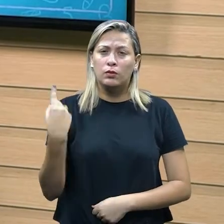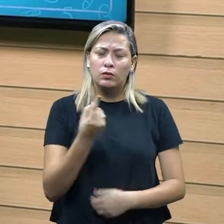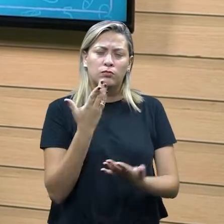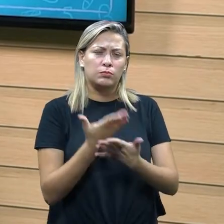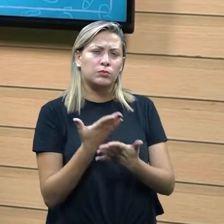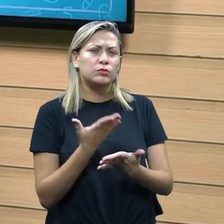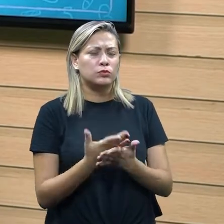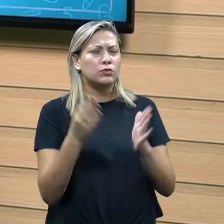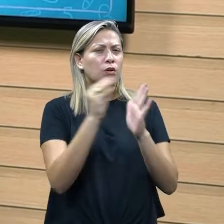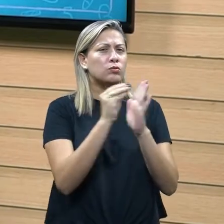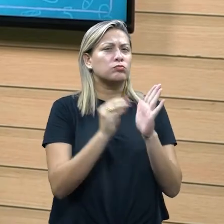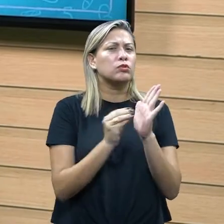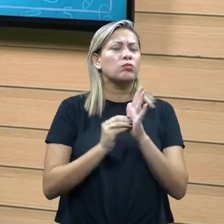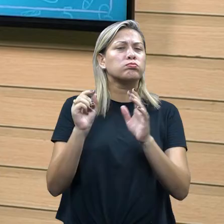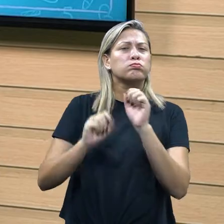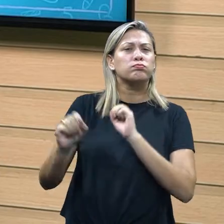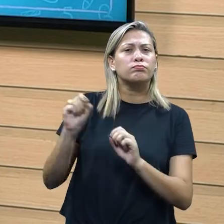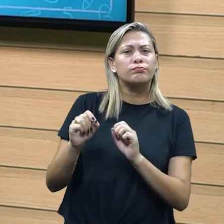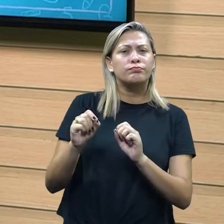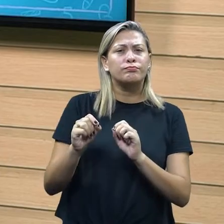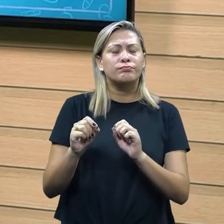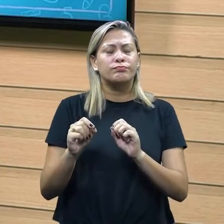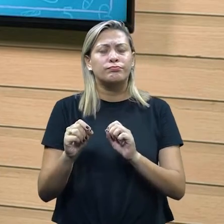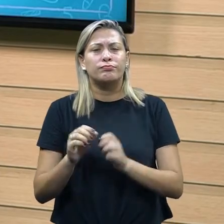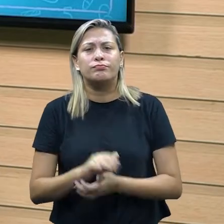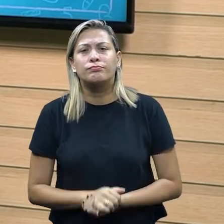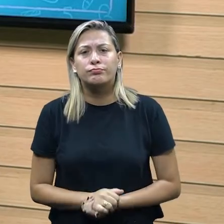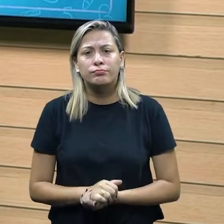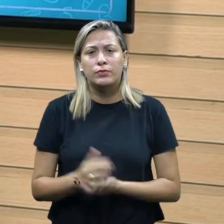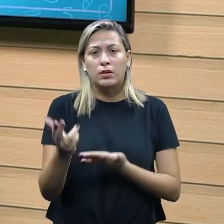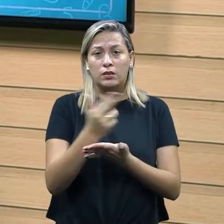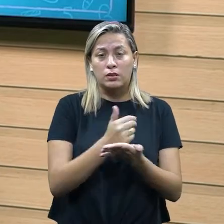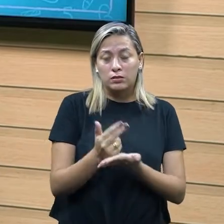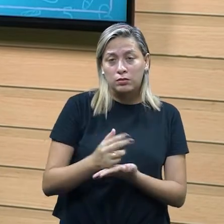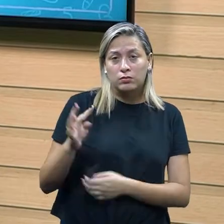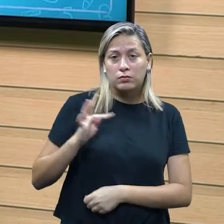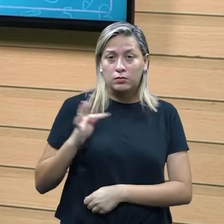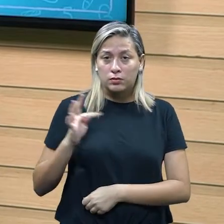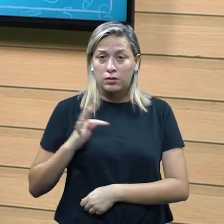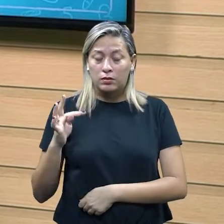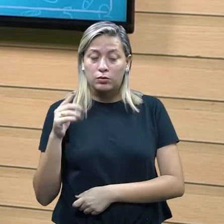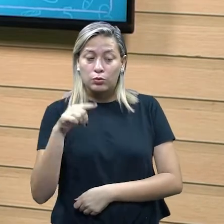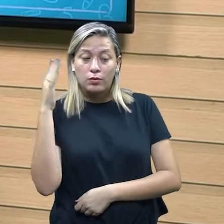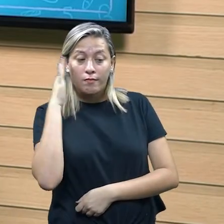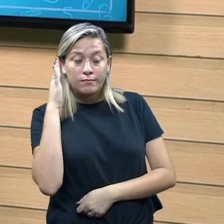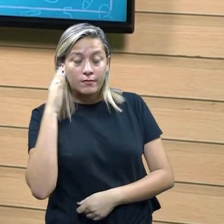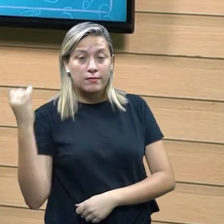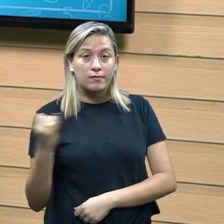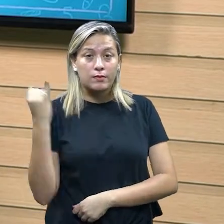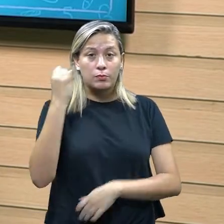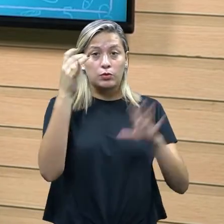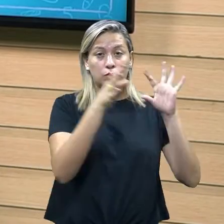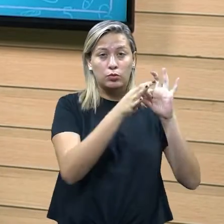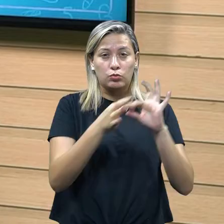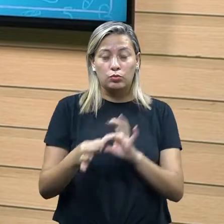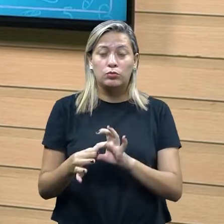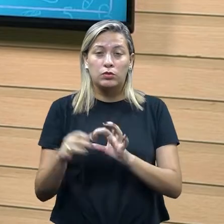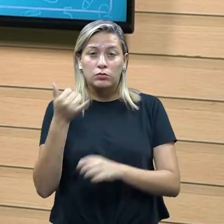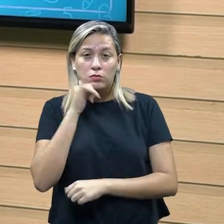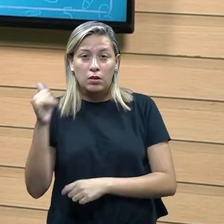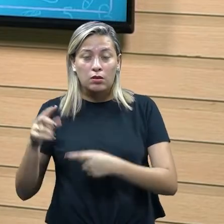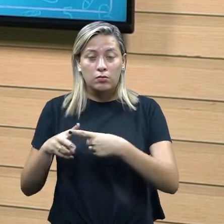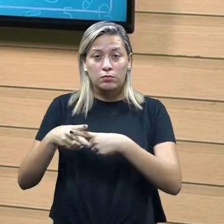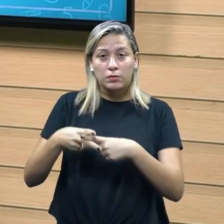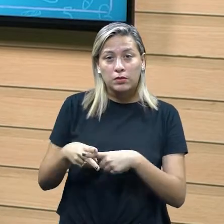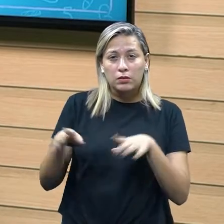falar assuntos relacionados a desenho técnico, entender a importância dele dentro da eletromecânica,